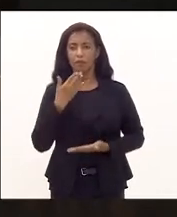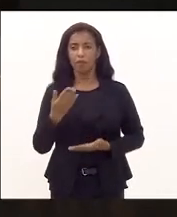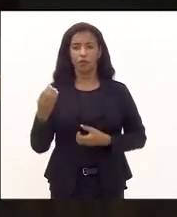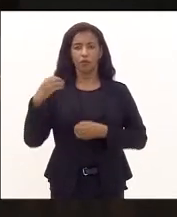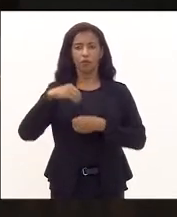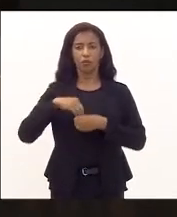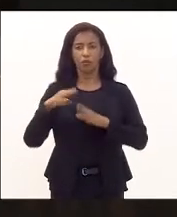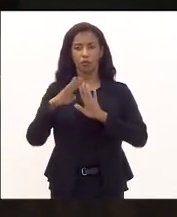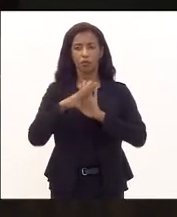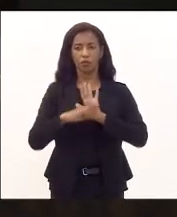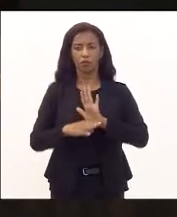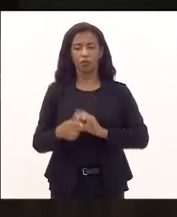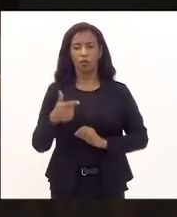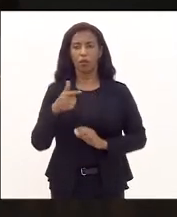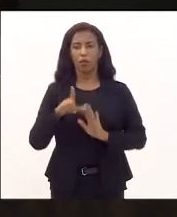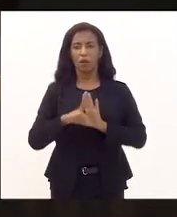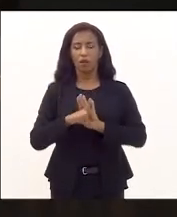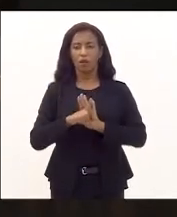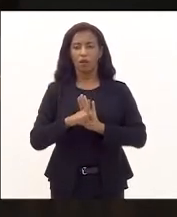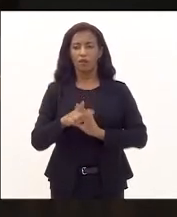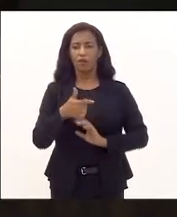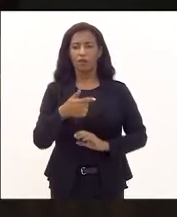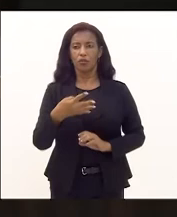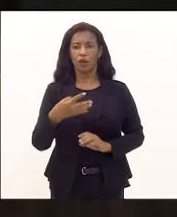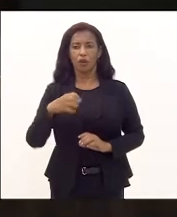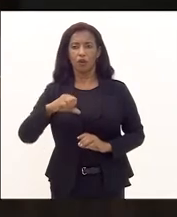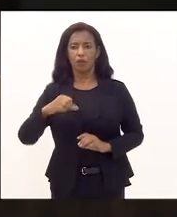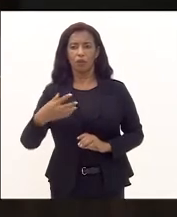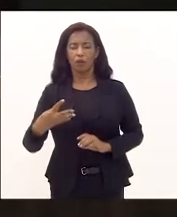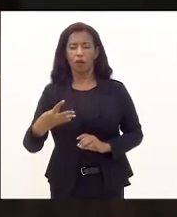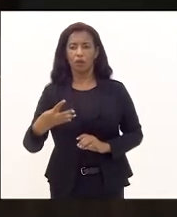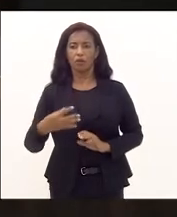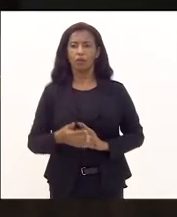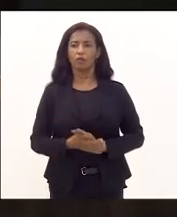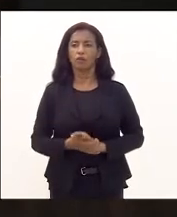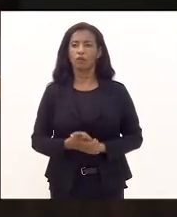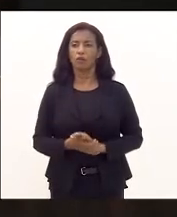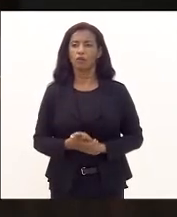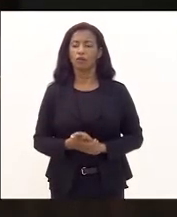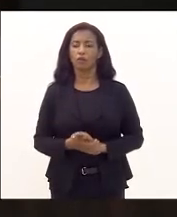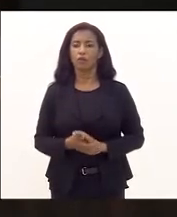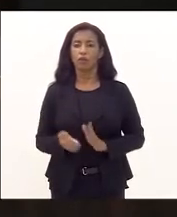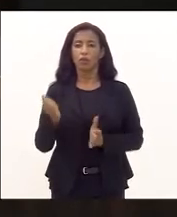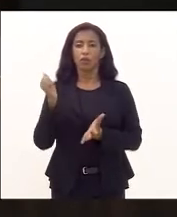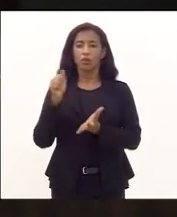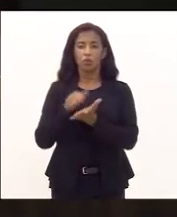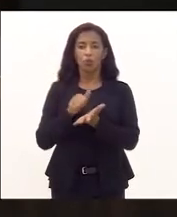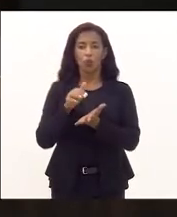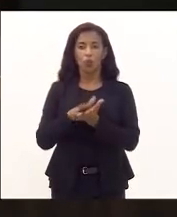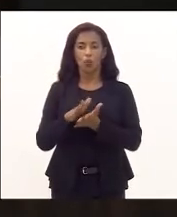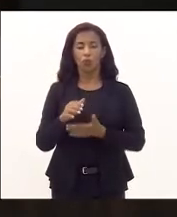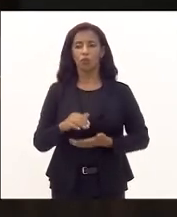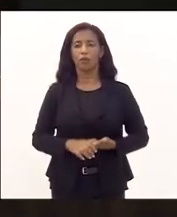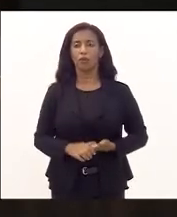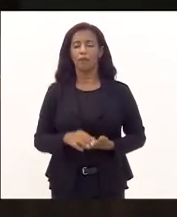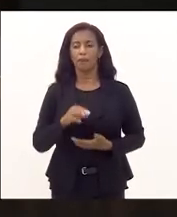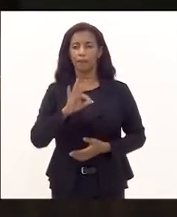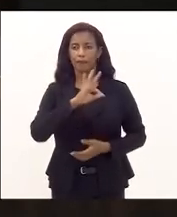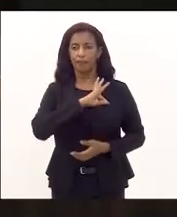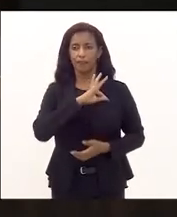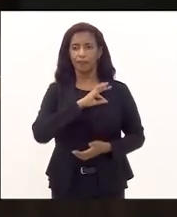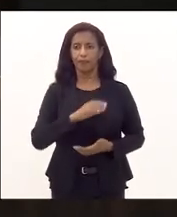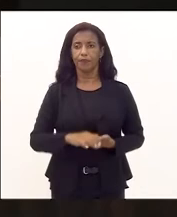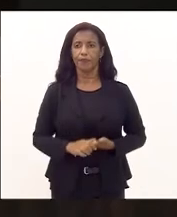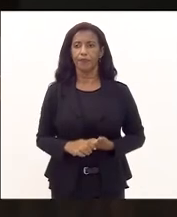da ordem do dia do projeto de lei 2494, que dispõe sobre nulidade de multas. Projeto, deputada Marta